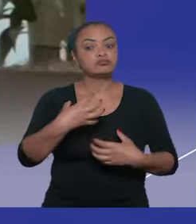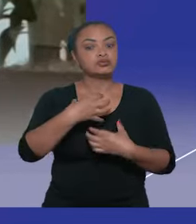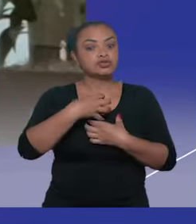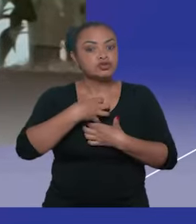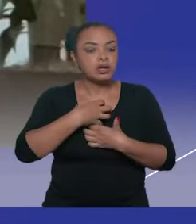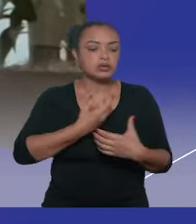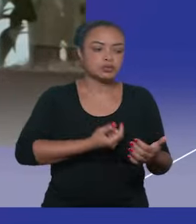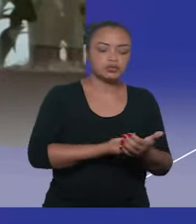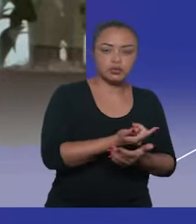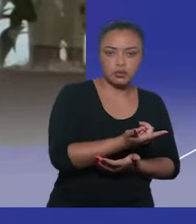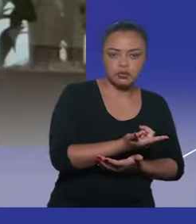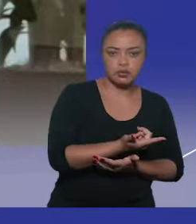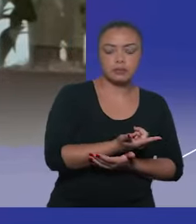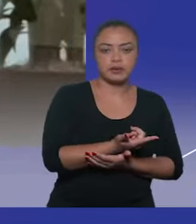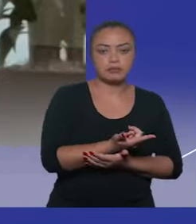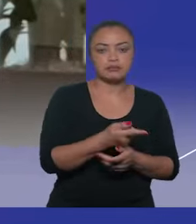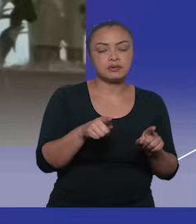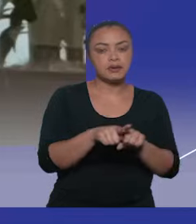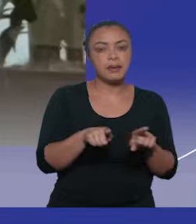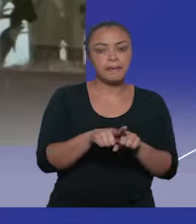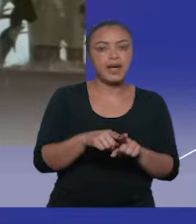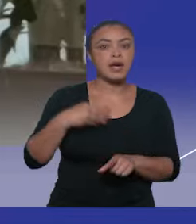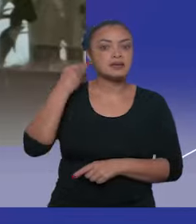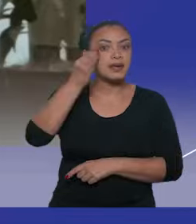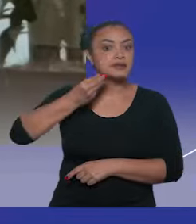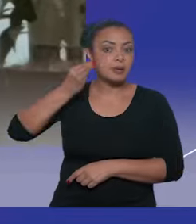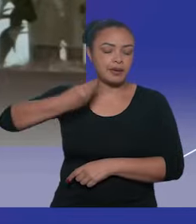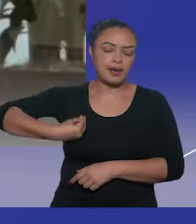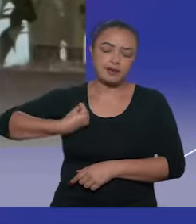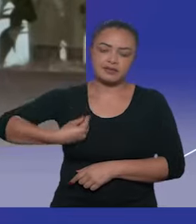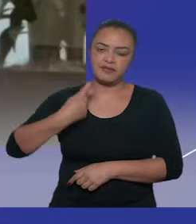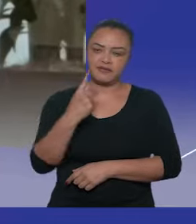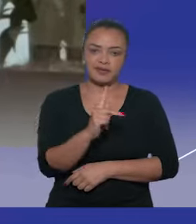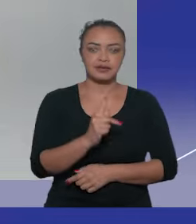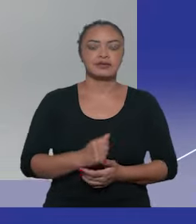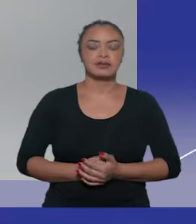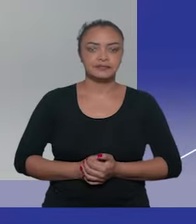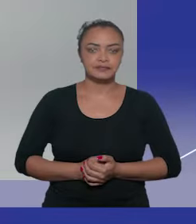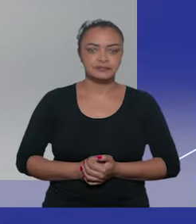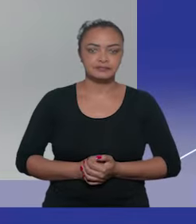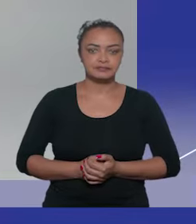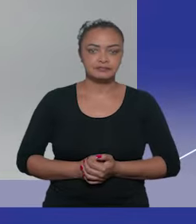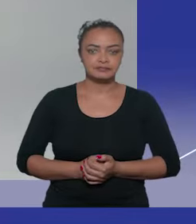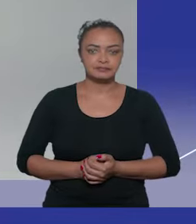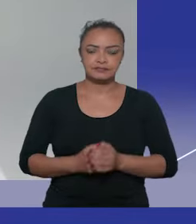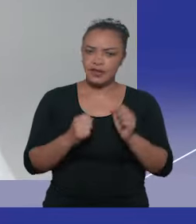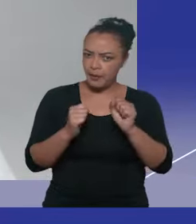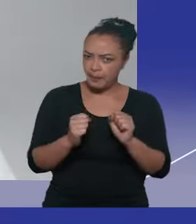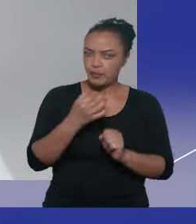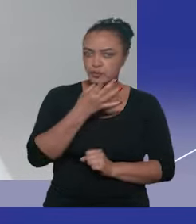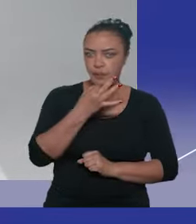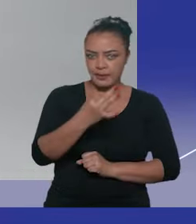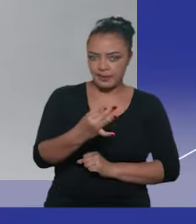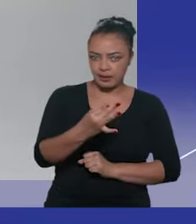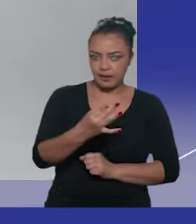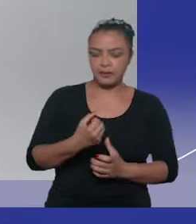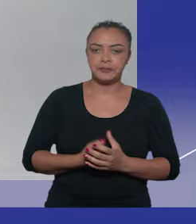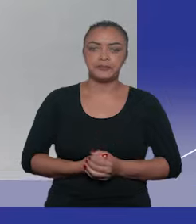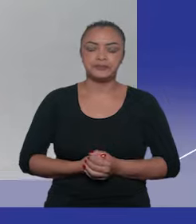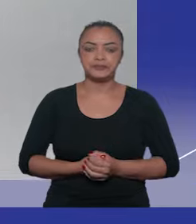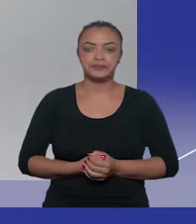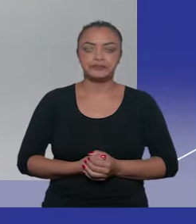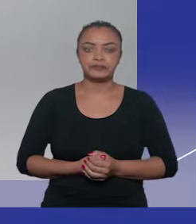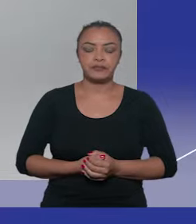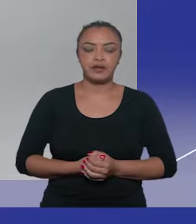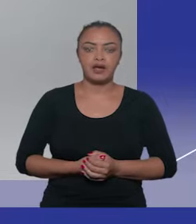maneira como ele consumia e a maneira como ele tinha a experiência da vida. Claro. Posso fazer um comentário, aliás, nesse